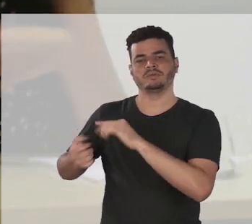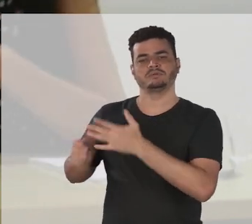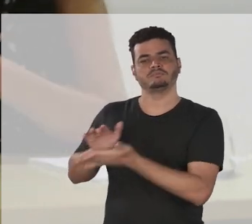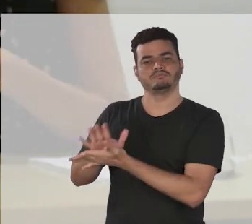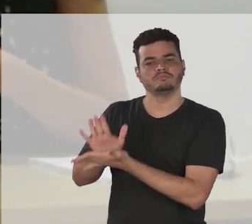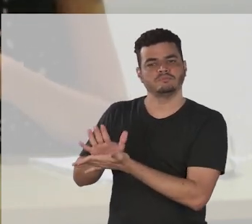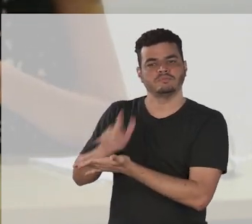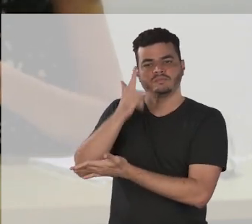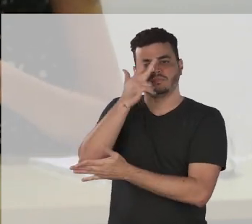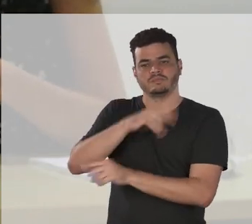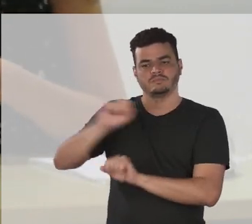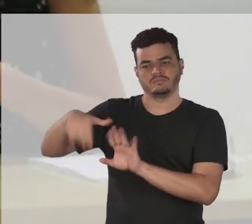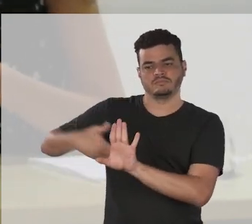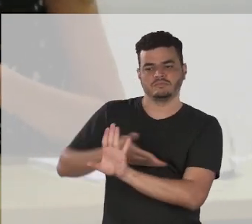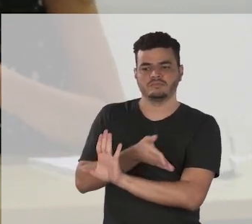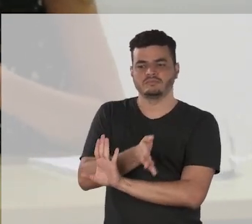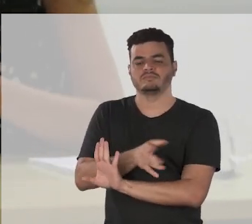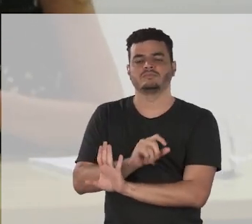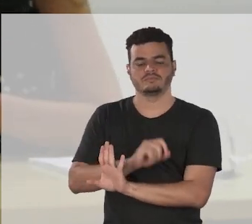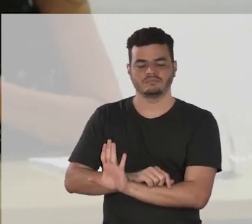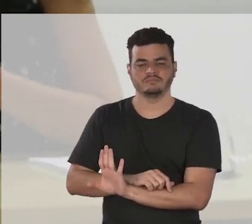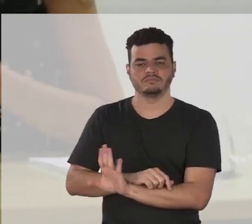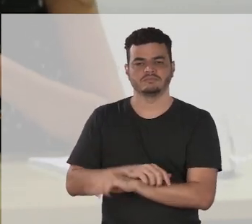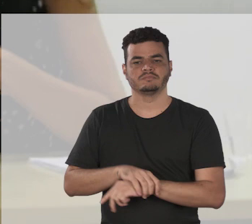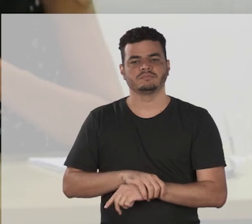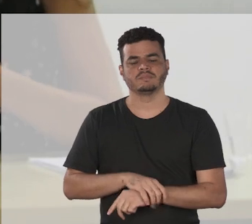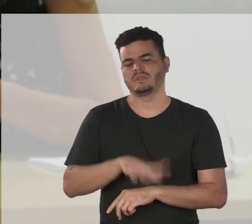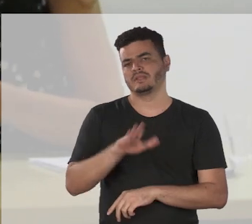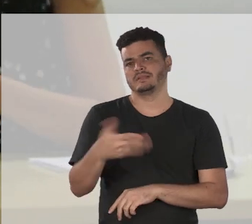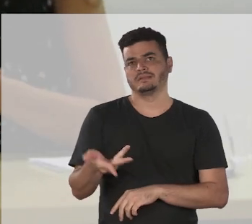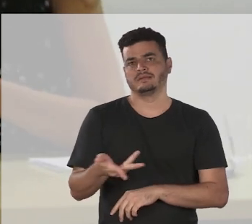por mais editoriais que ficam como